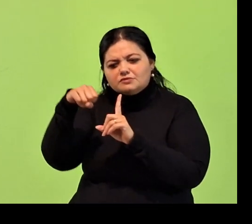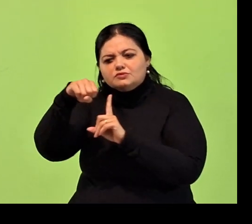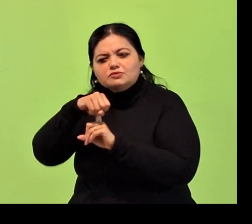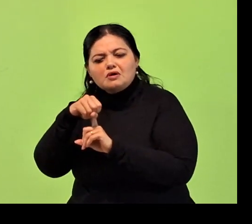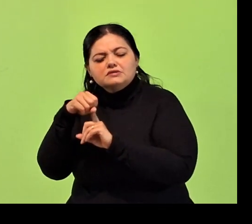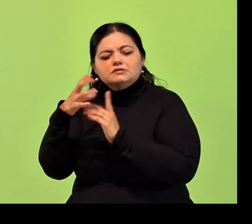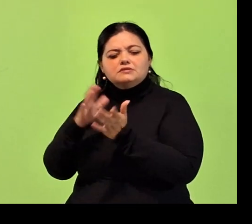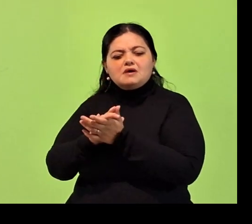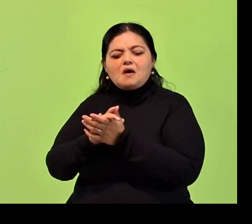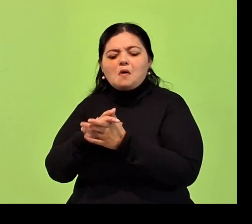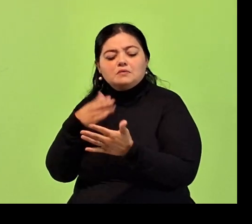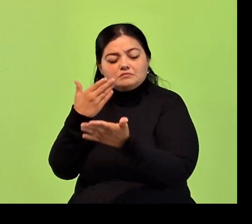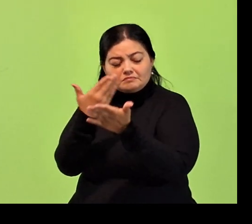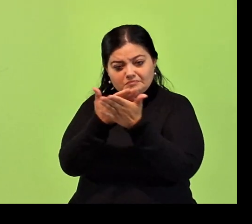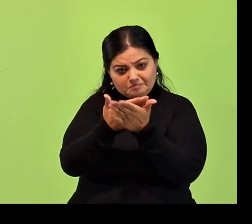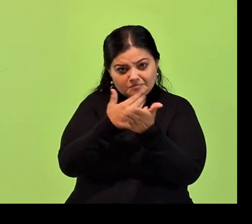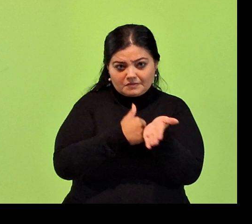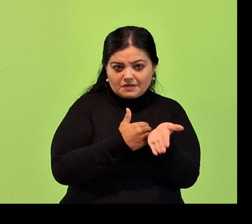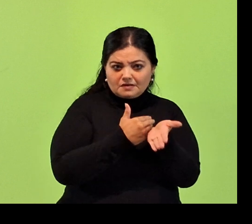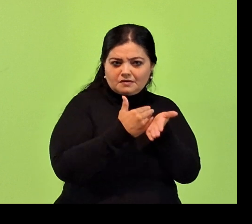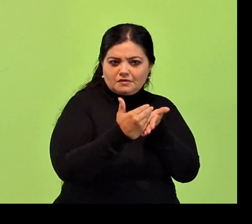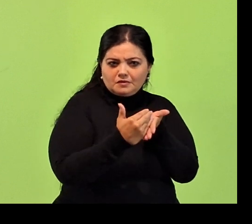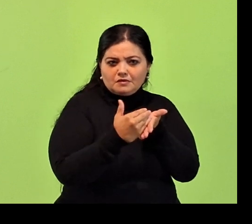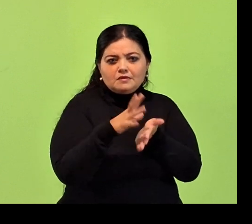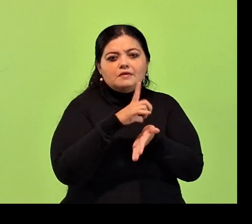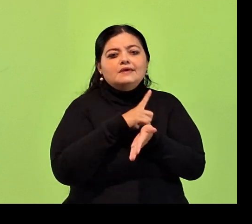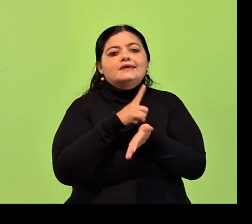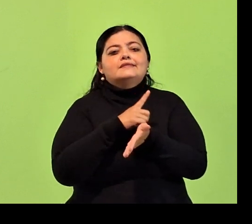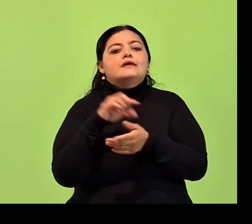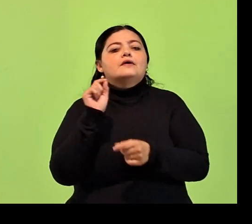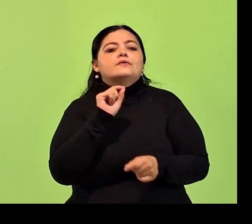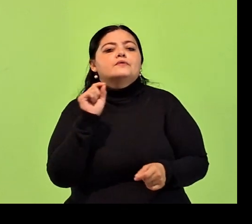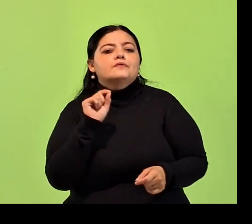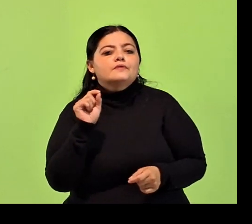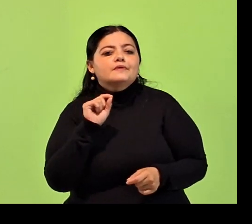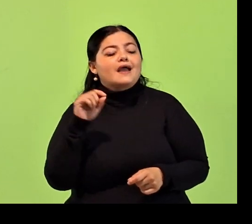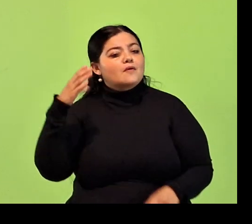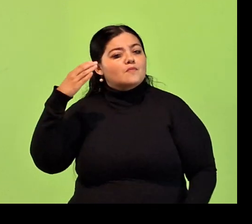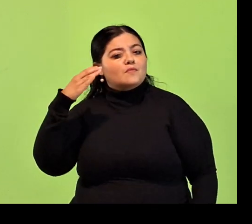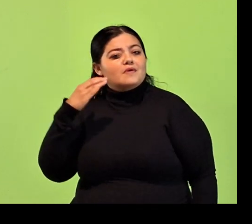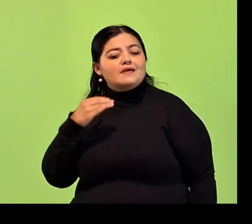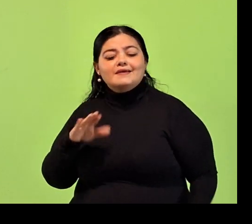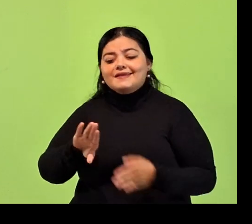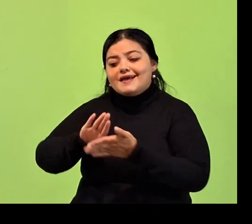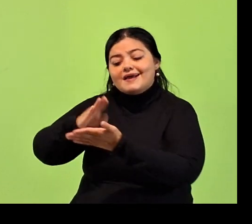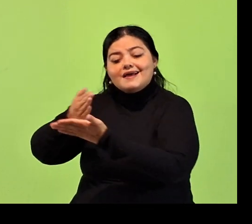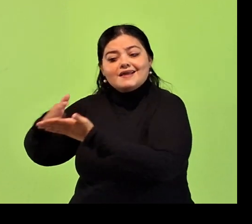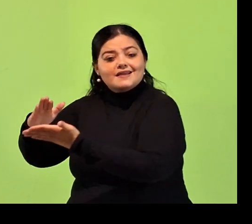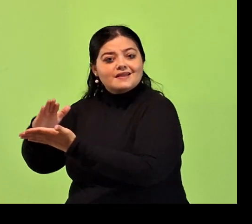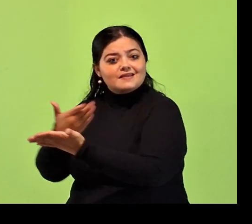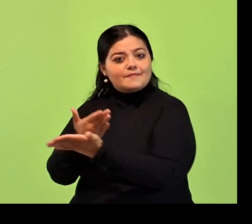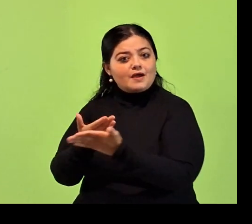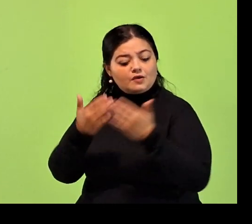disso, os estudos sobre Satanic Panic são praticamente uma ciência à parte dentro das ciências do comportamento e das perícias na América